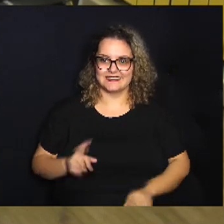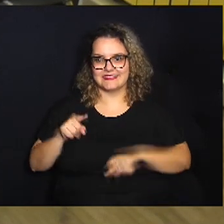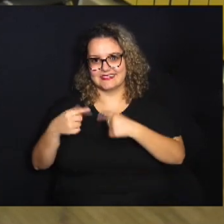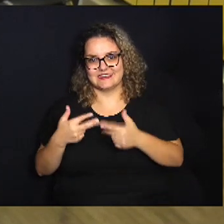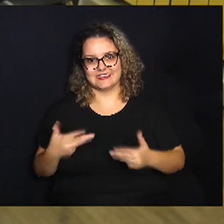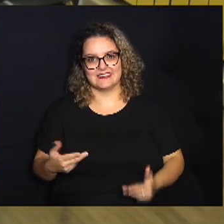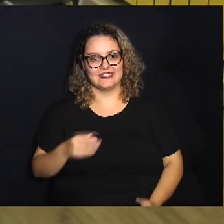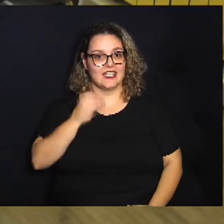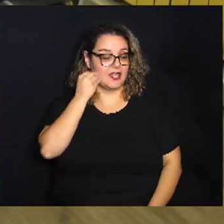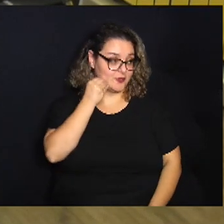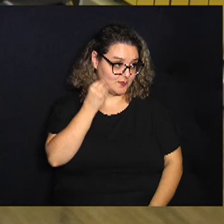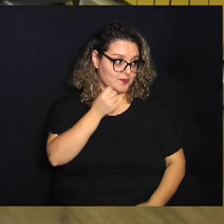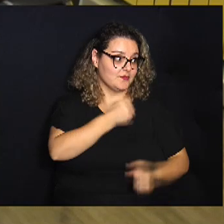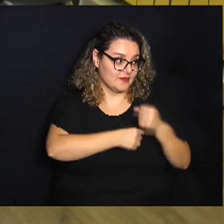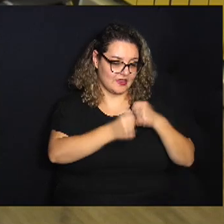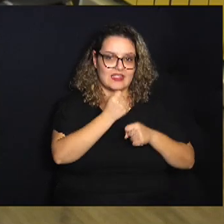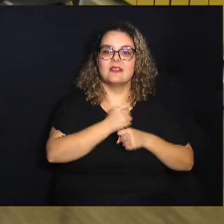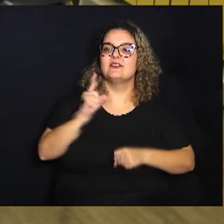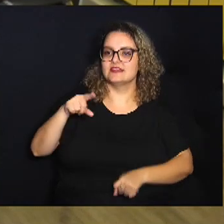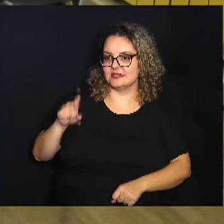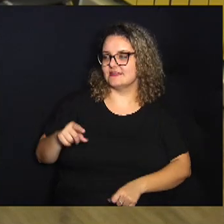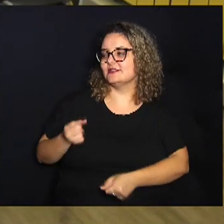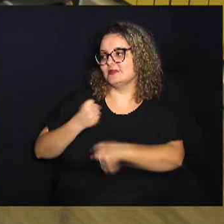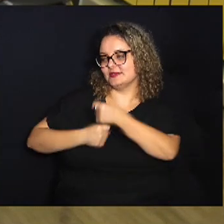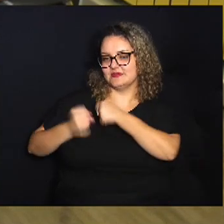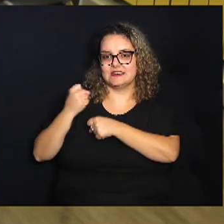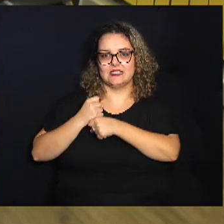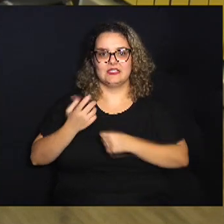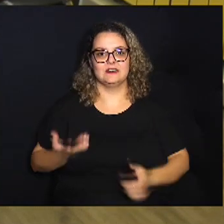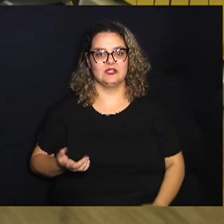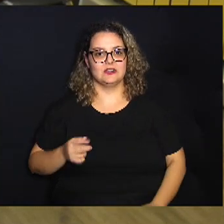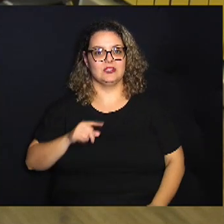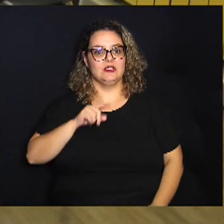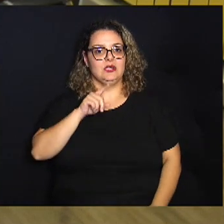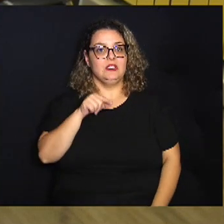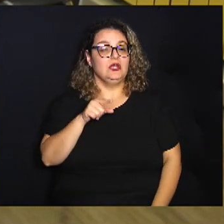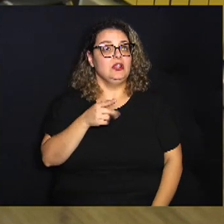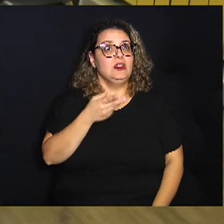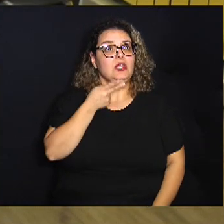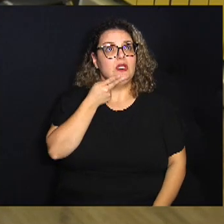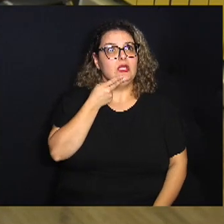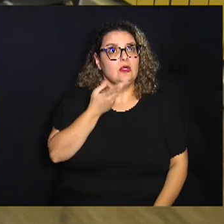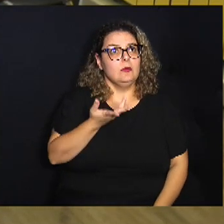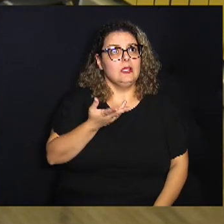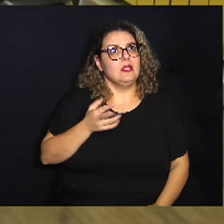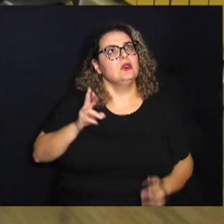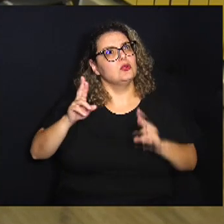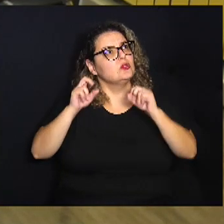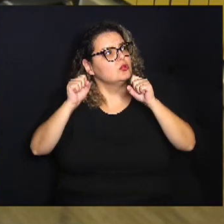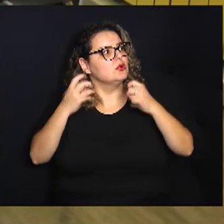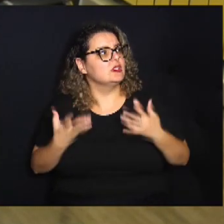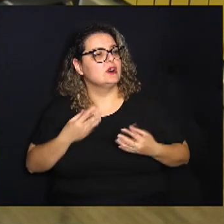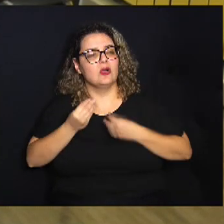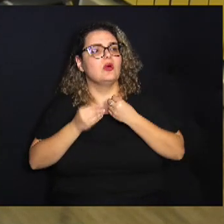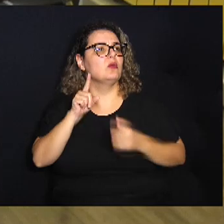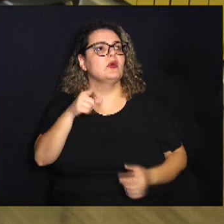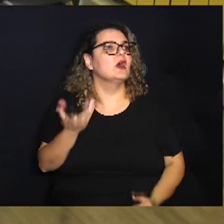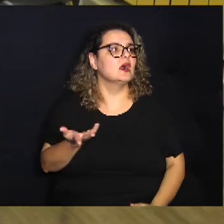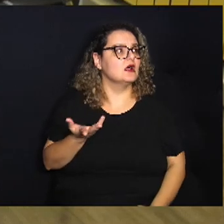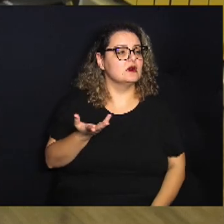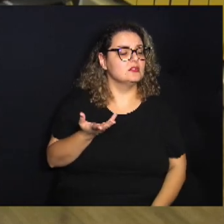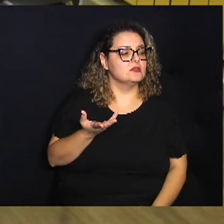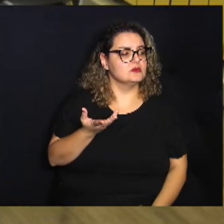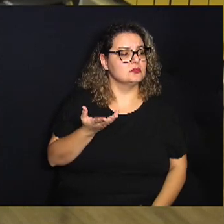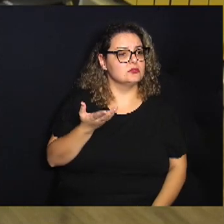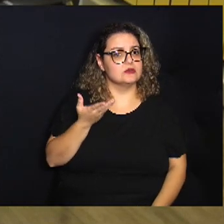Essa experiência sua foi no ano passado, né? Foi ano passado. E como que é, da que a gente estava falando da questão da torcida, como que é